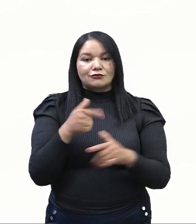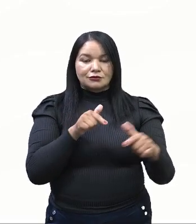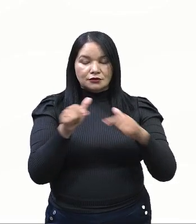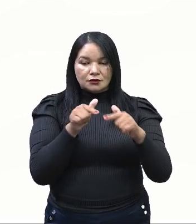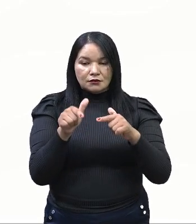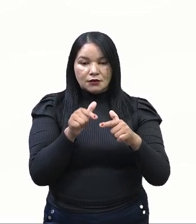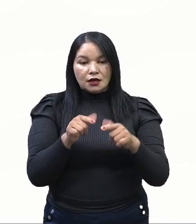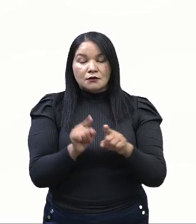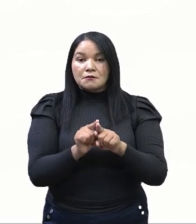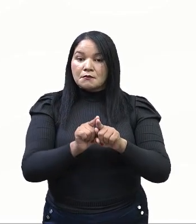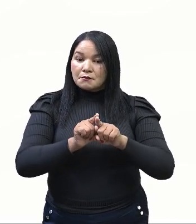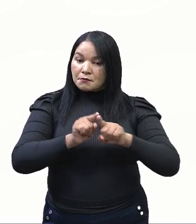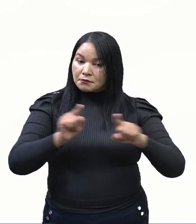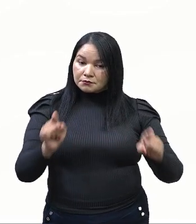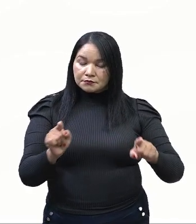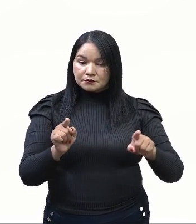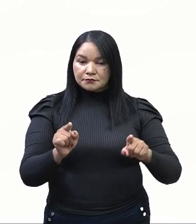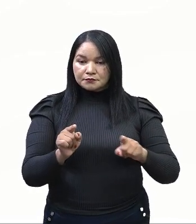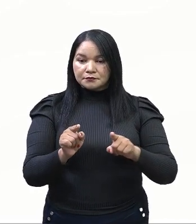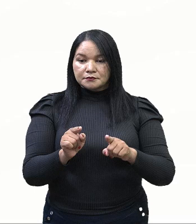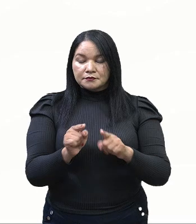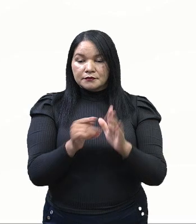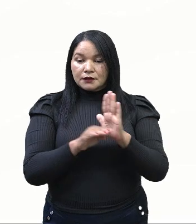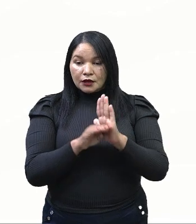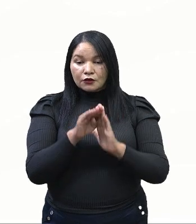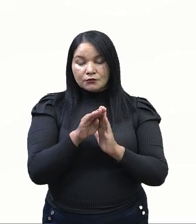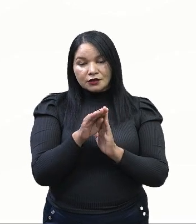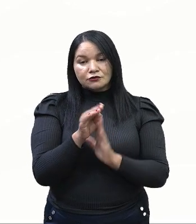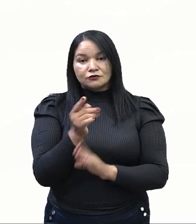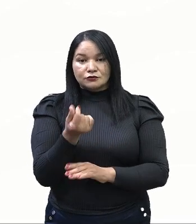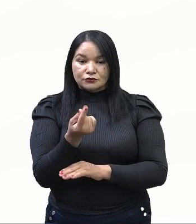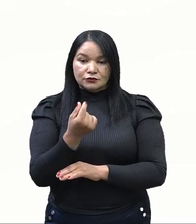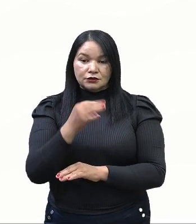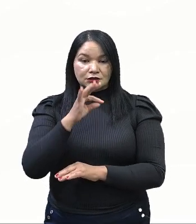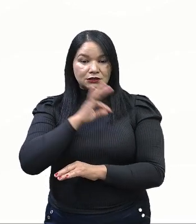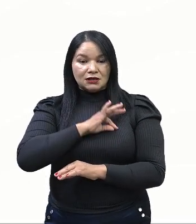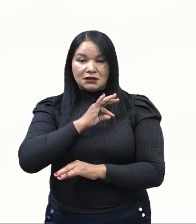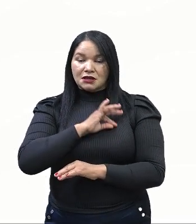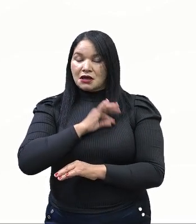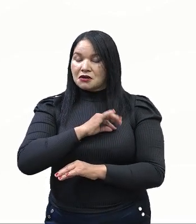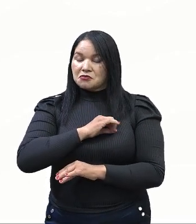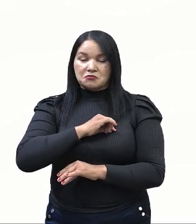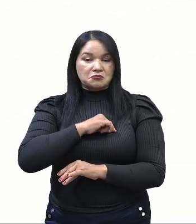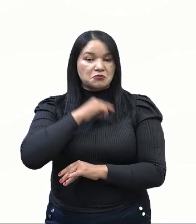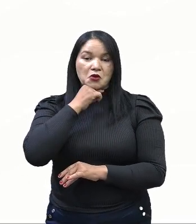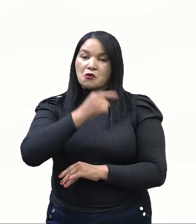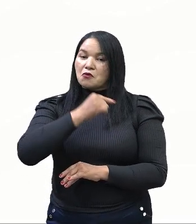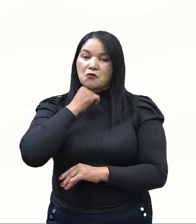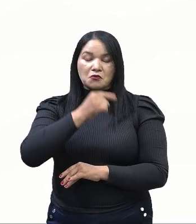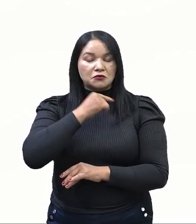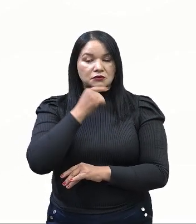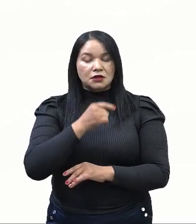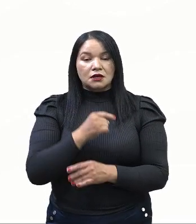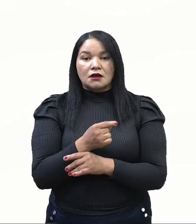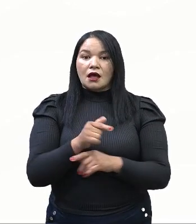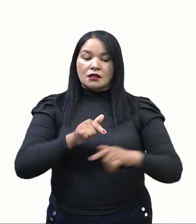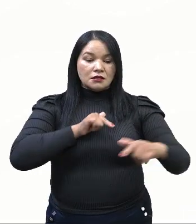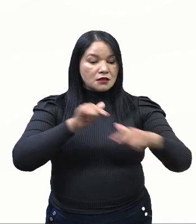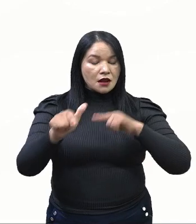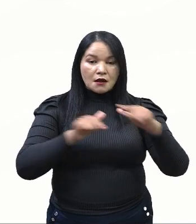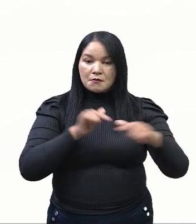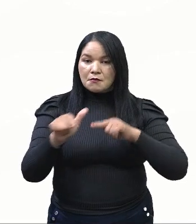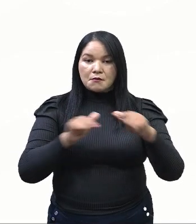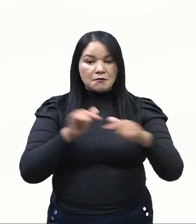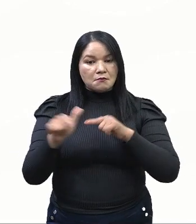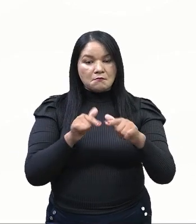No entanto, o aumento salarial não vai acontecer. Então, eles vão ter mais trabalho,